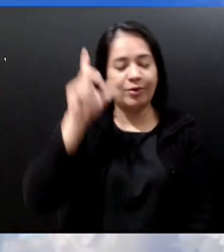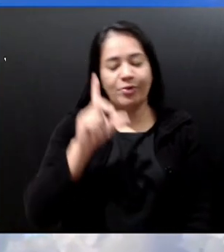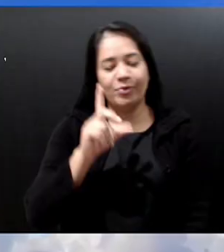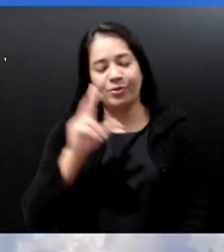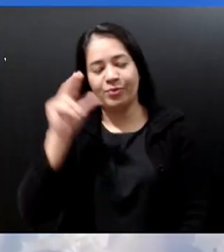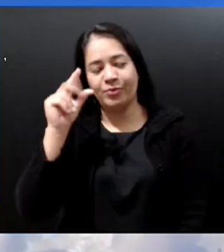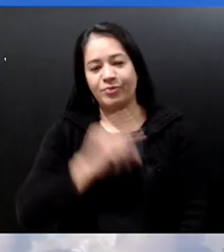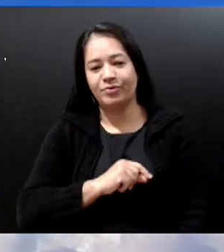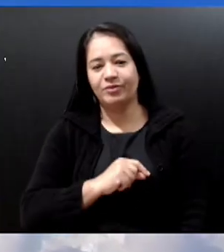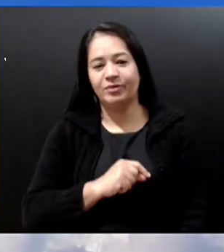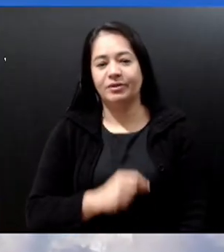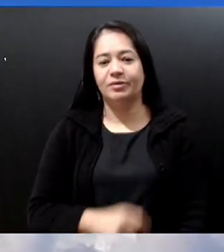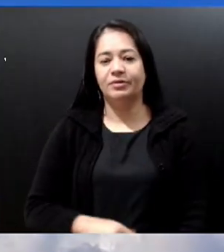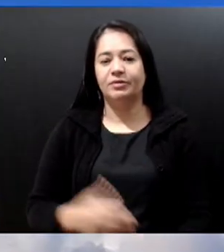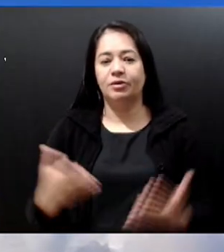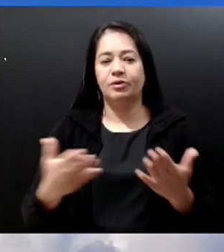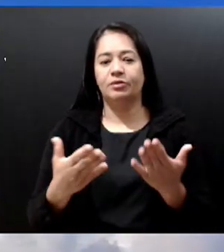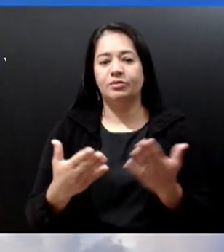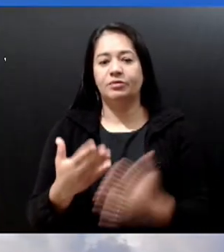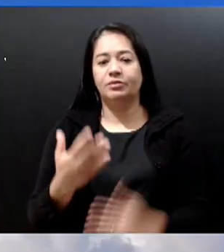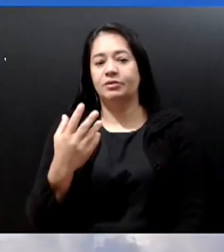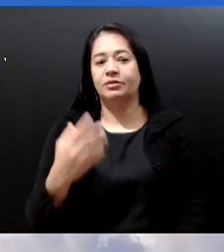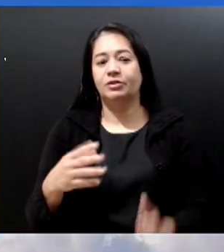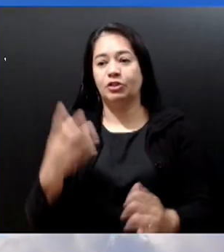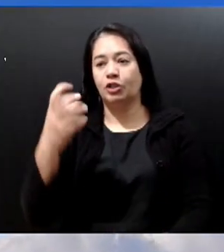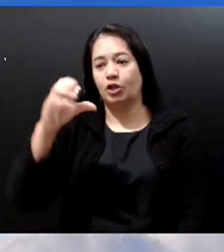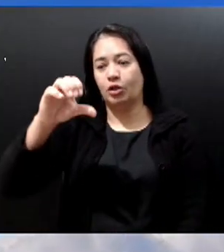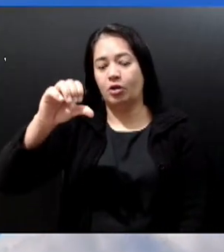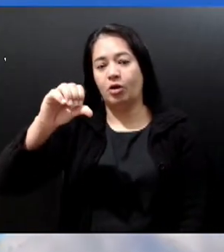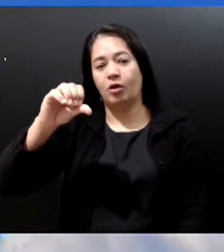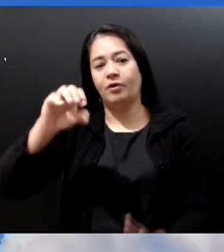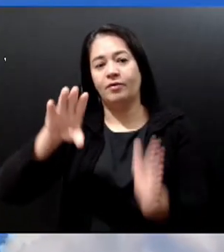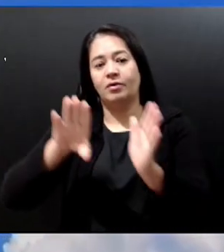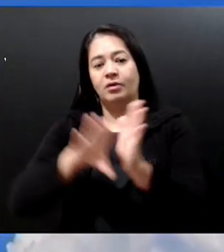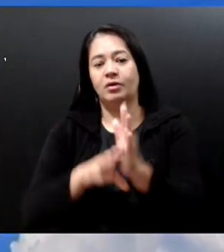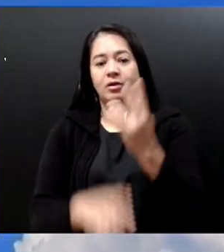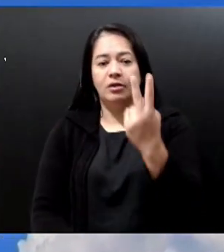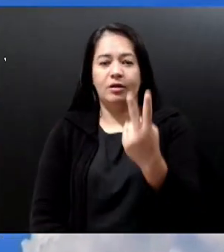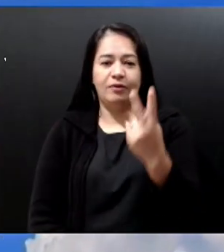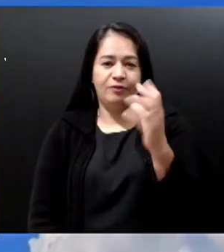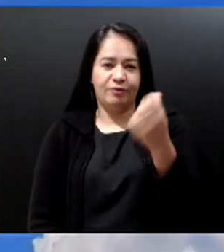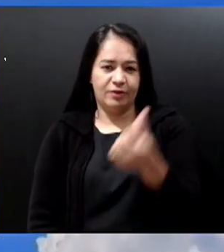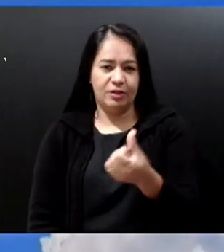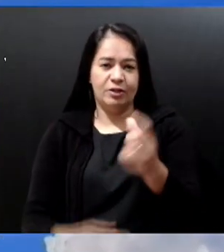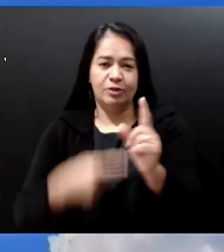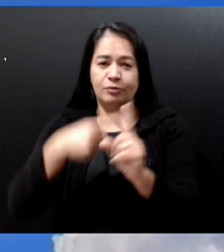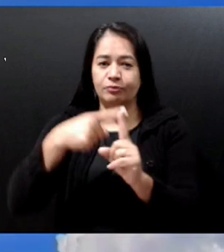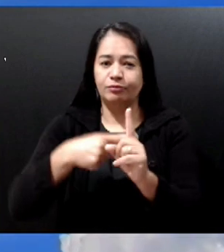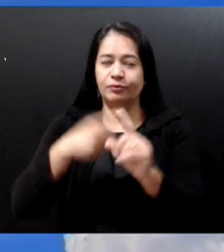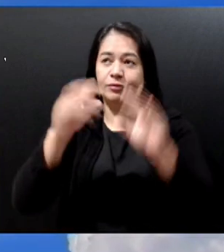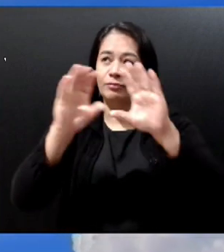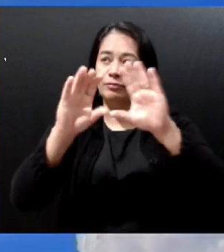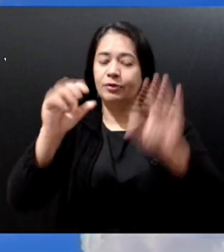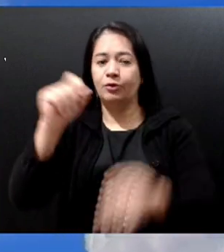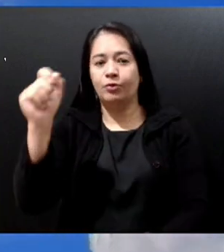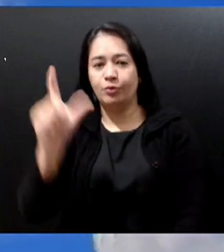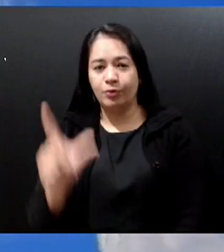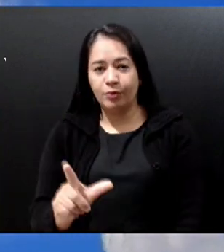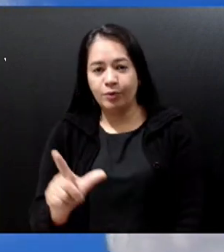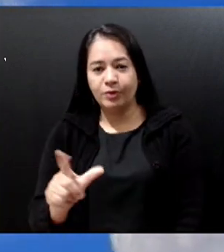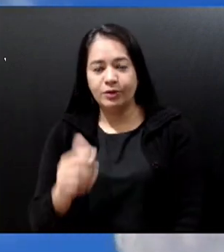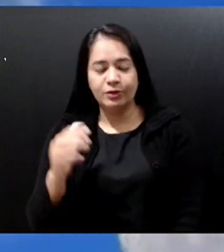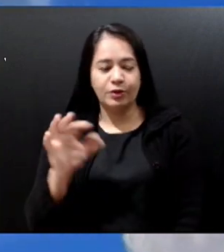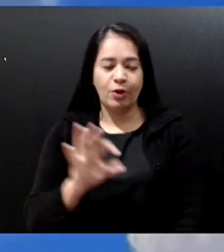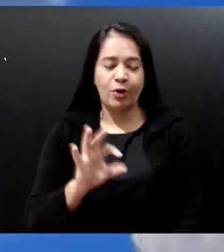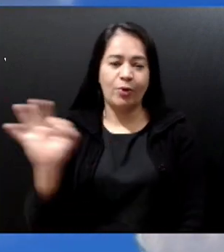máxima hoje, 26 graus, parece que vai esquentar um pouquinho. Céu azul de brigadeiro, quarta-feira